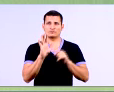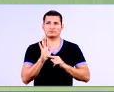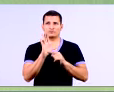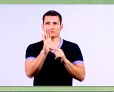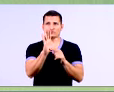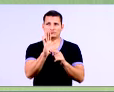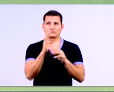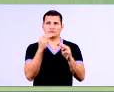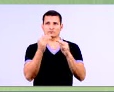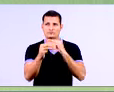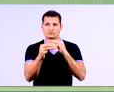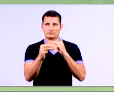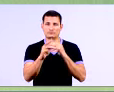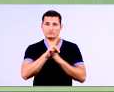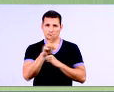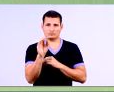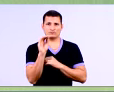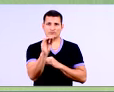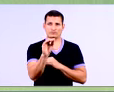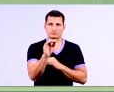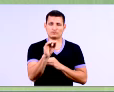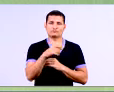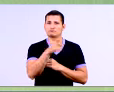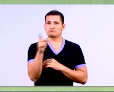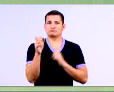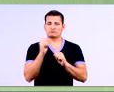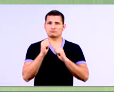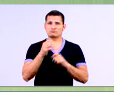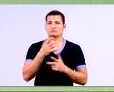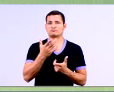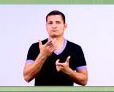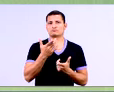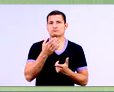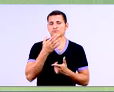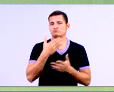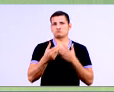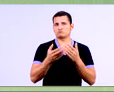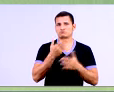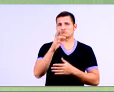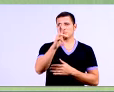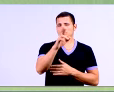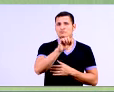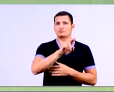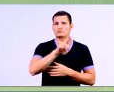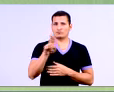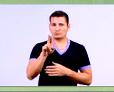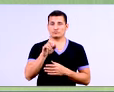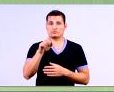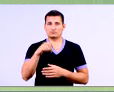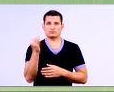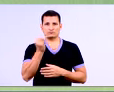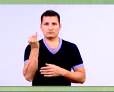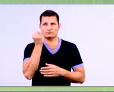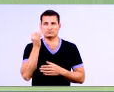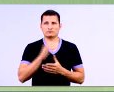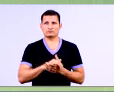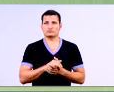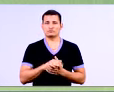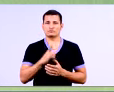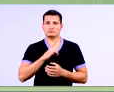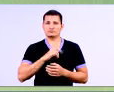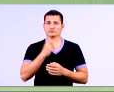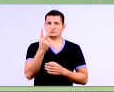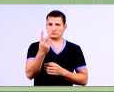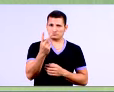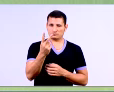mostrar mensagem. Obviamente, vocês podem chamar da forma que vocês quiserem. É importante considerar 2